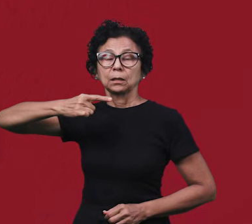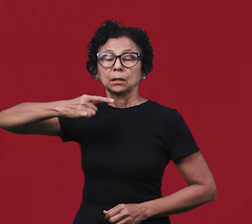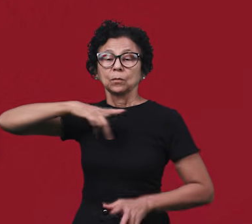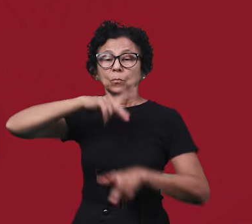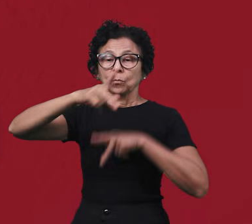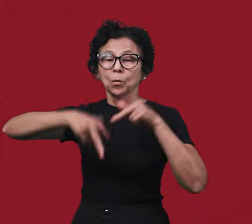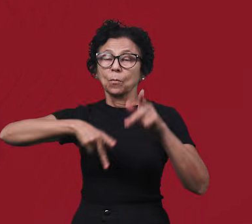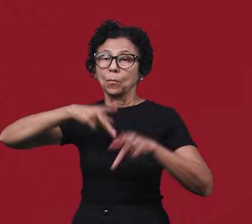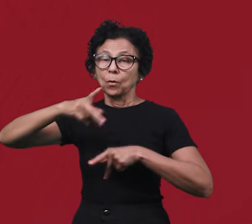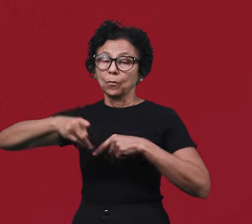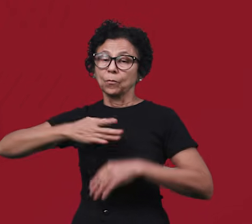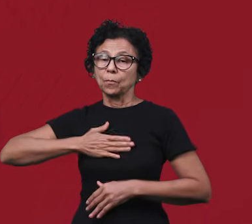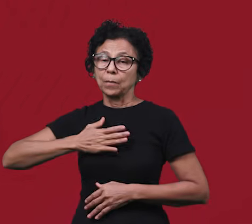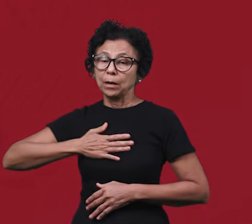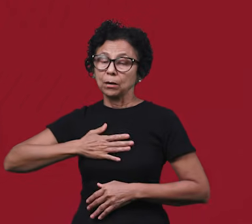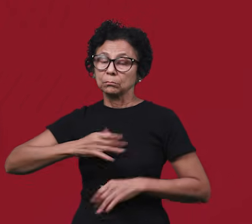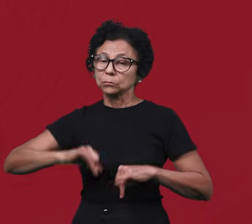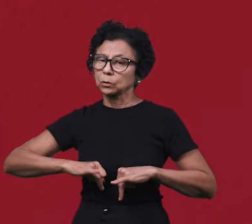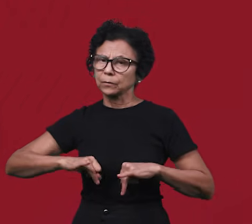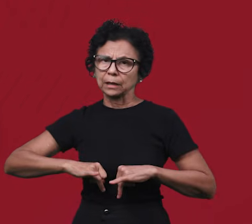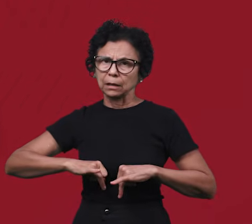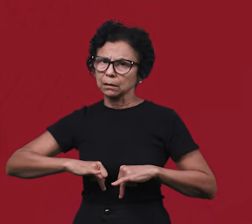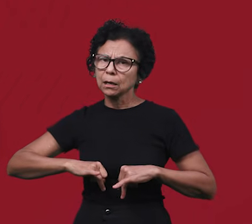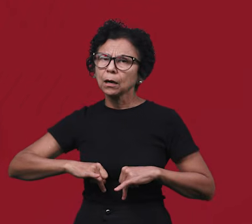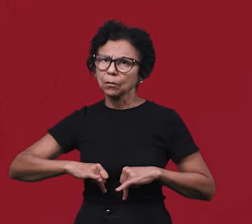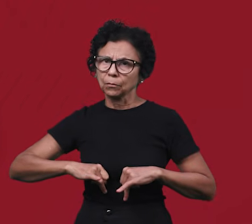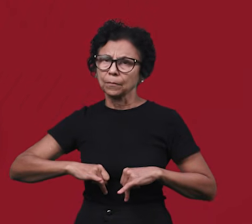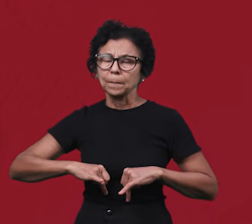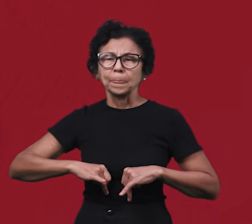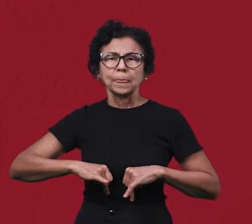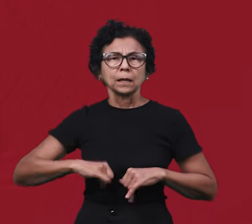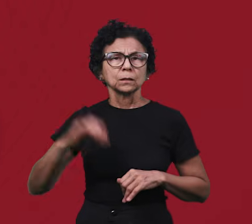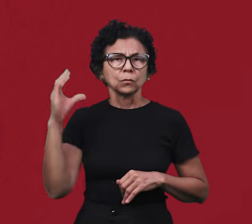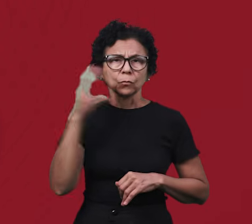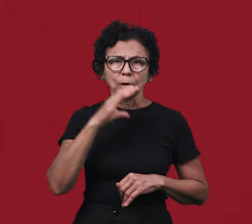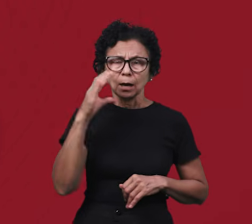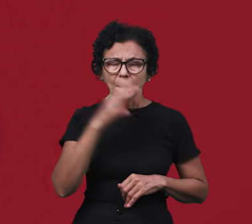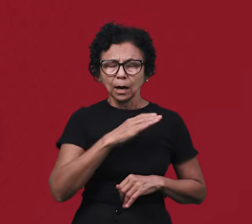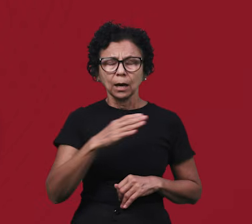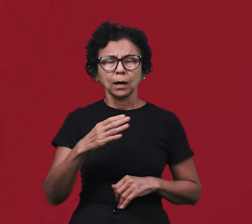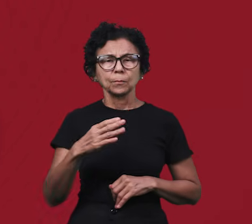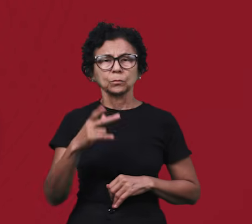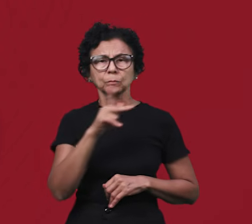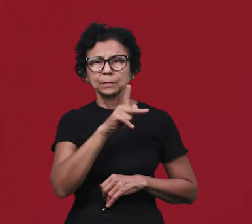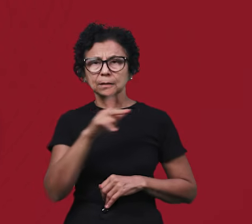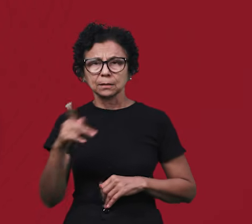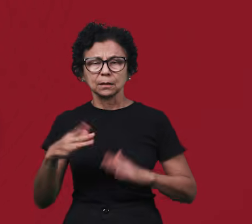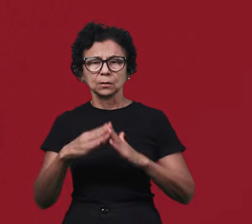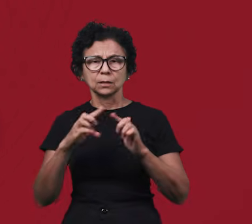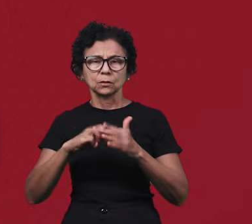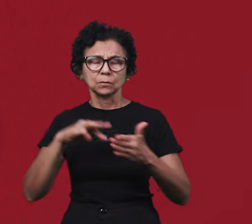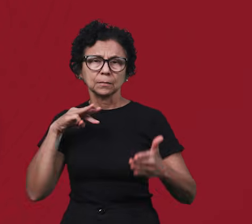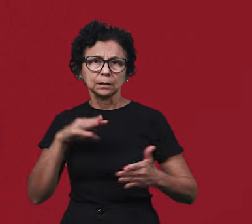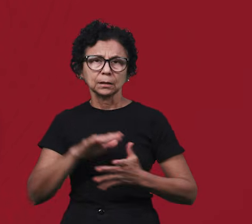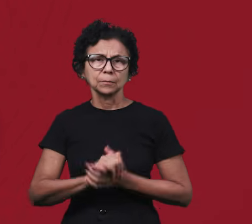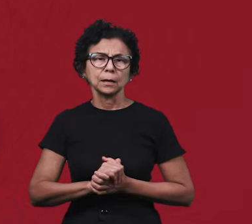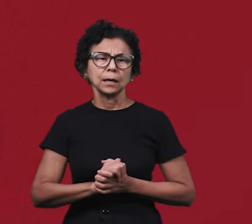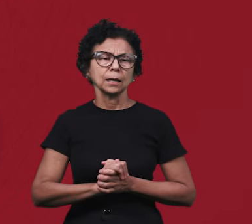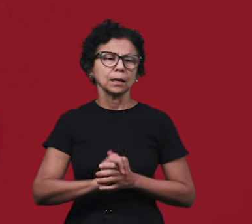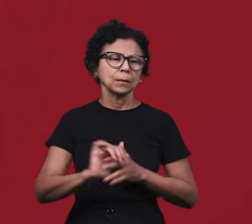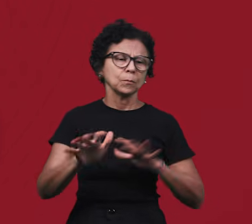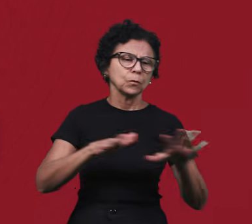nosso presidente, pastor Alexandre Gueiros, movimentou as equipes ali no Manaim e começaram um